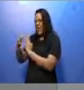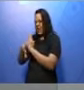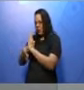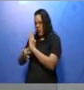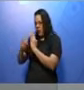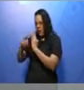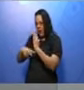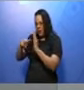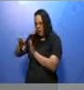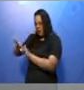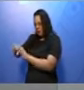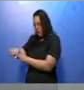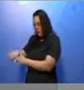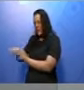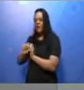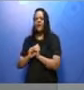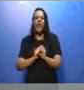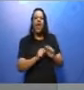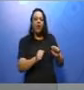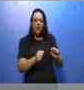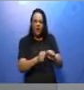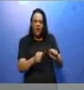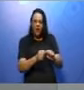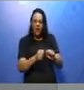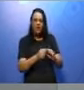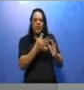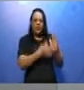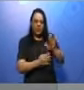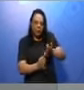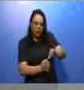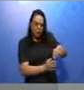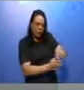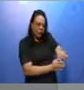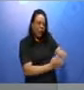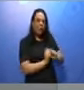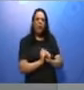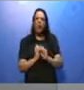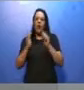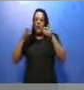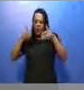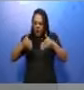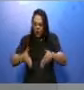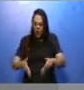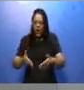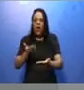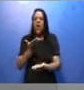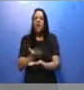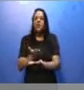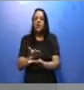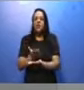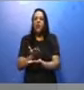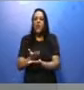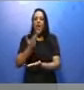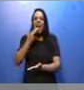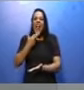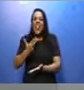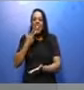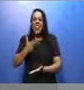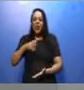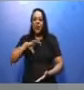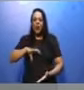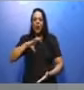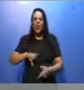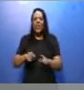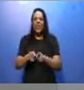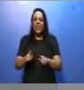texto e nós vamos focar um pouquinho no estudo da língua. Orações subordinadas,